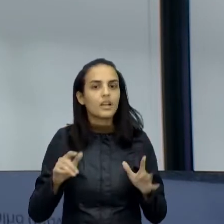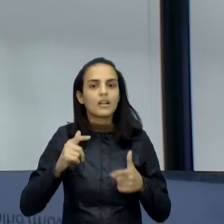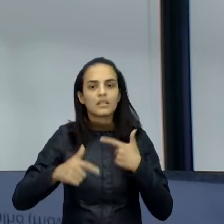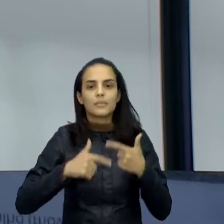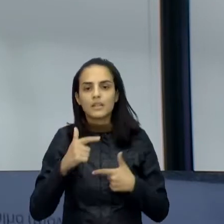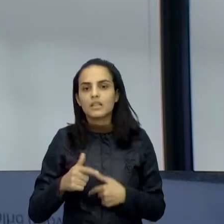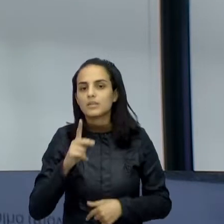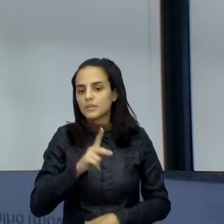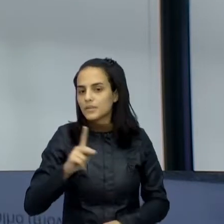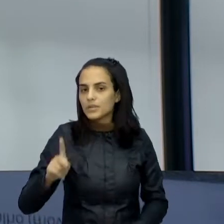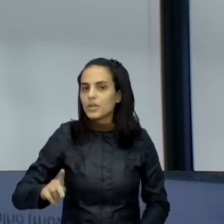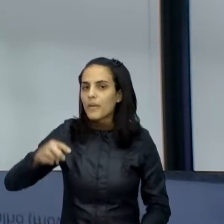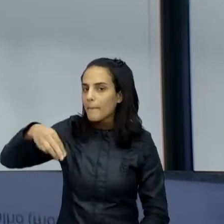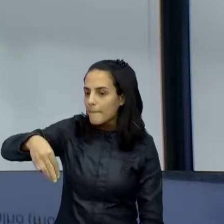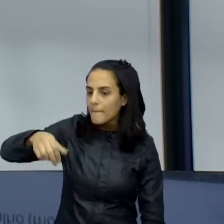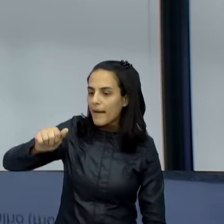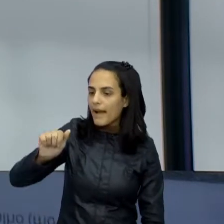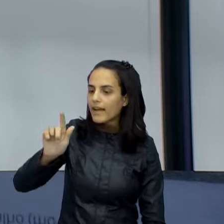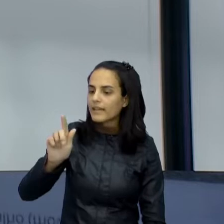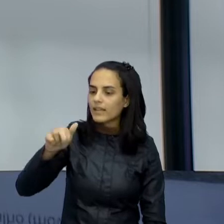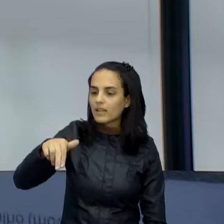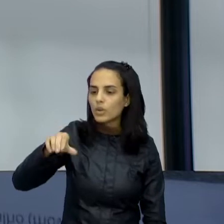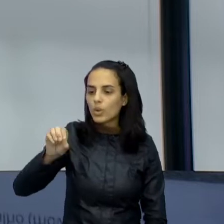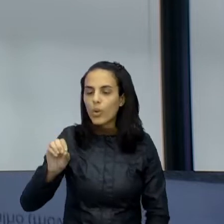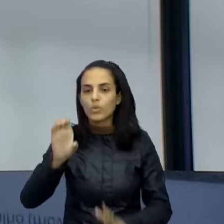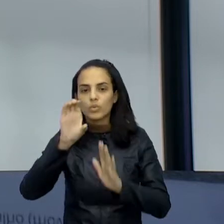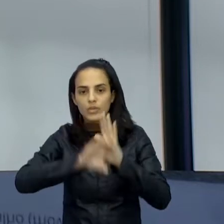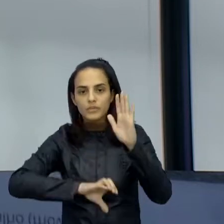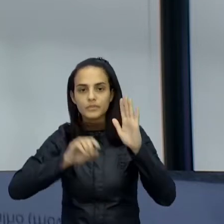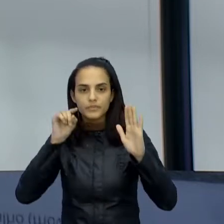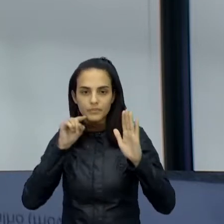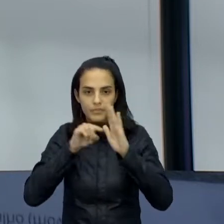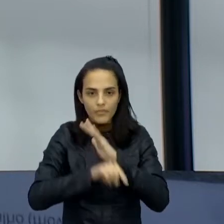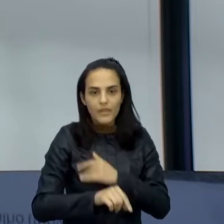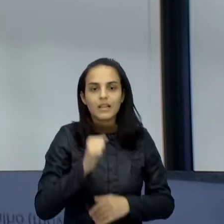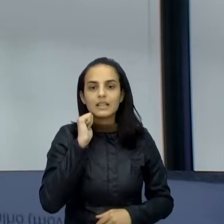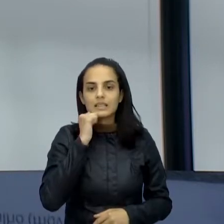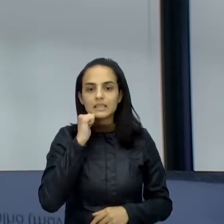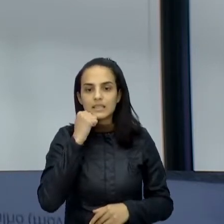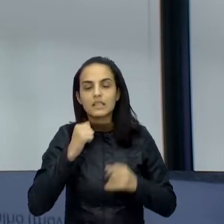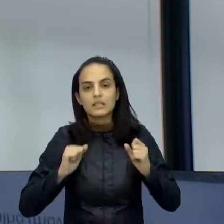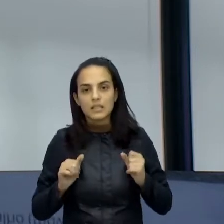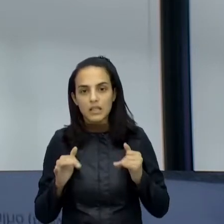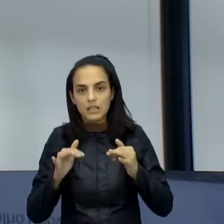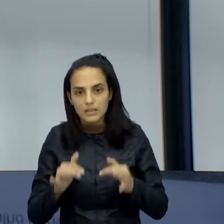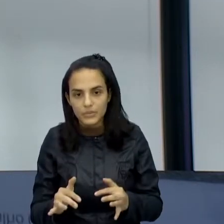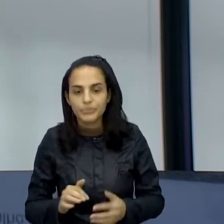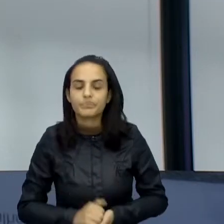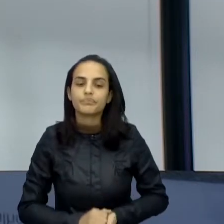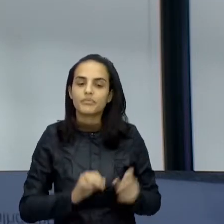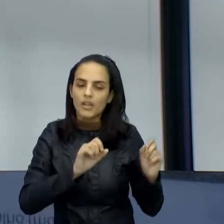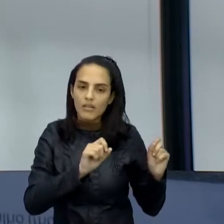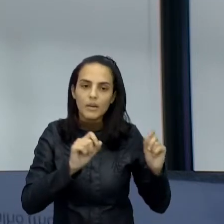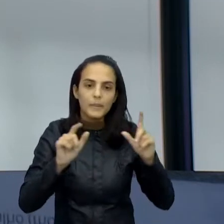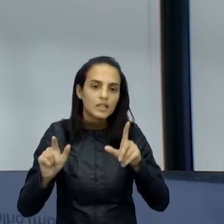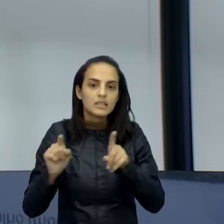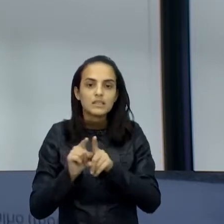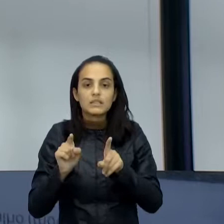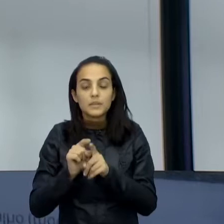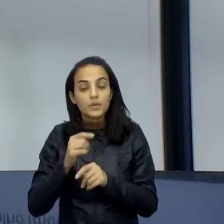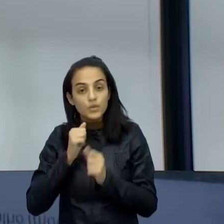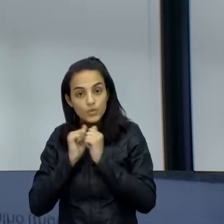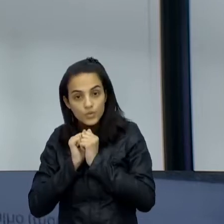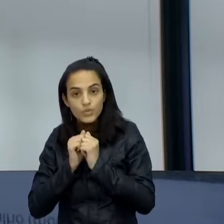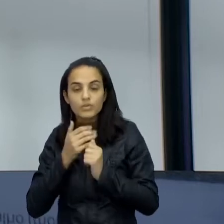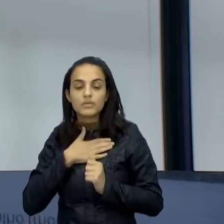com o professor Magno no currículo, no aprofundamento Ciência em Ação, e vai aparecer também comigo, olha,